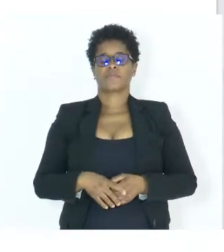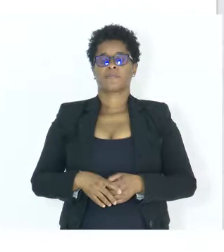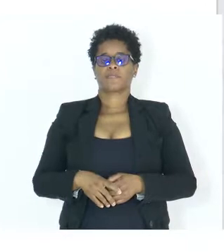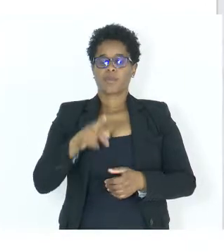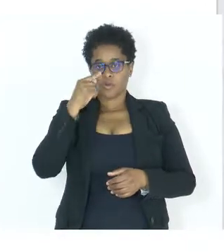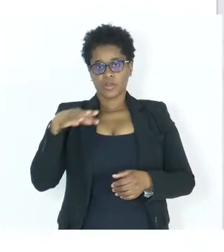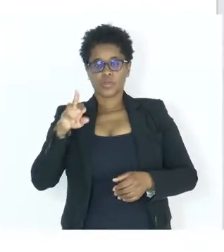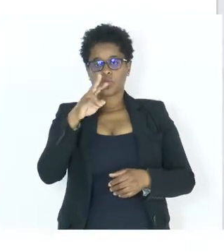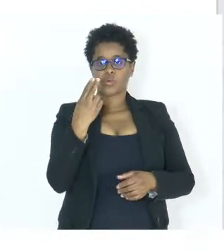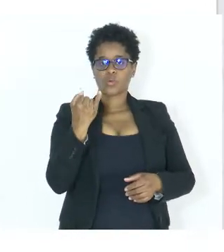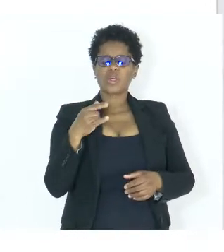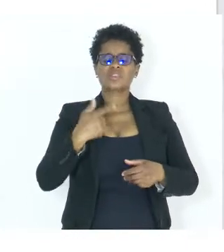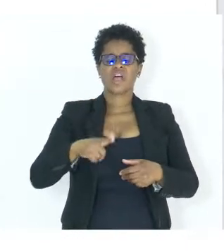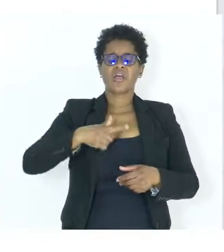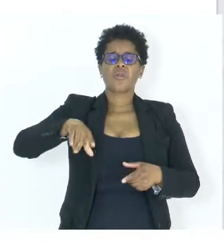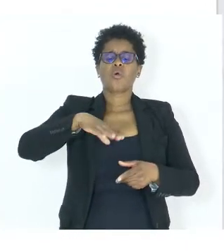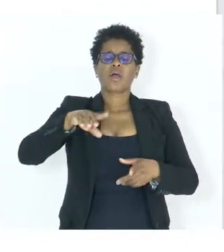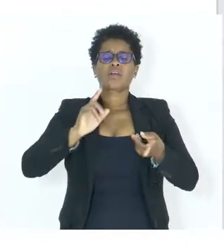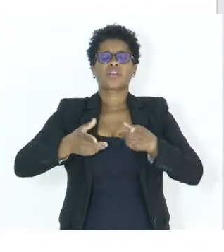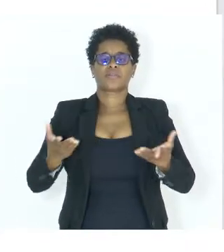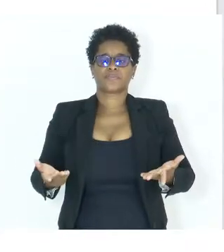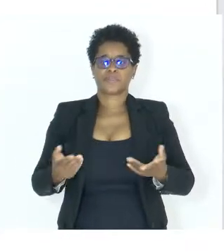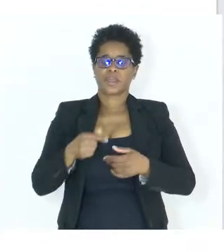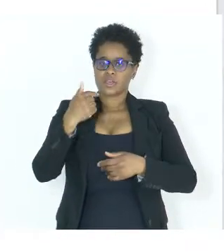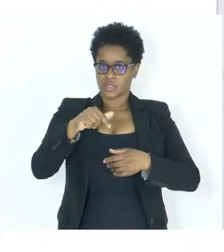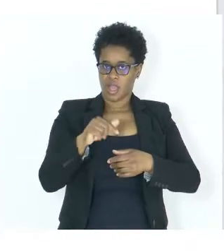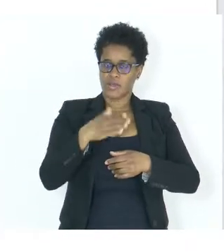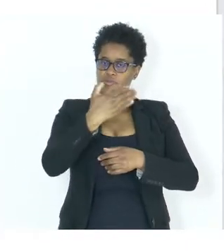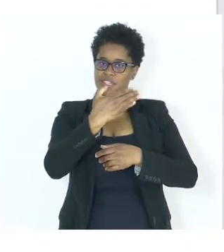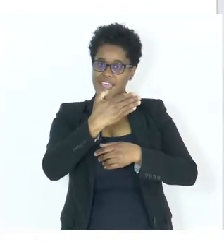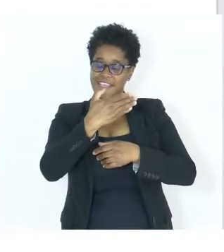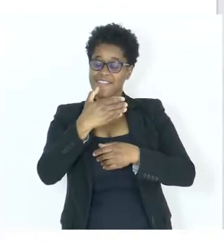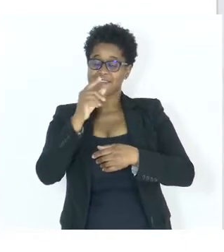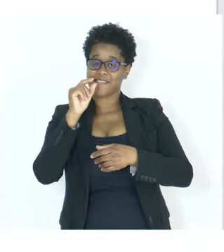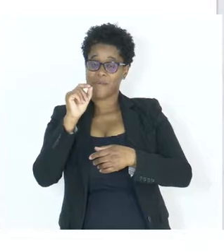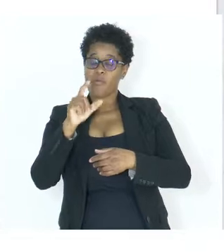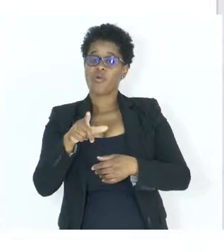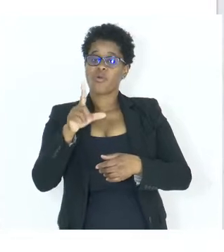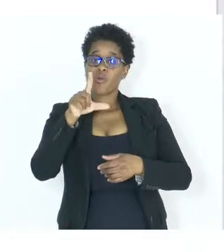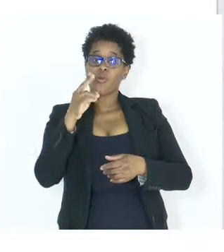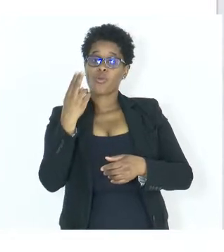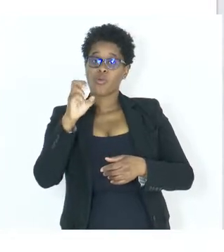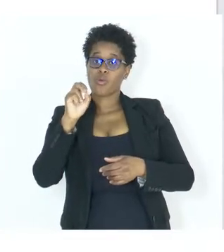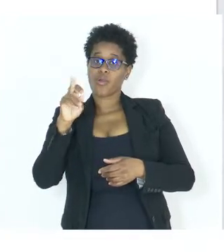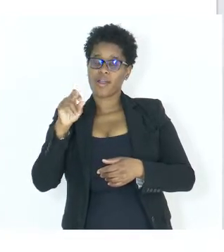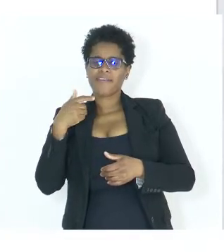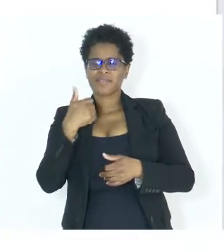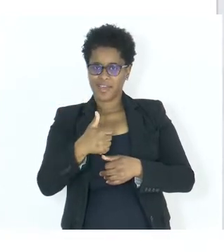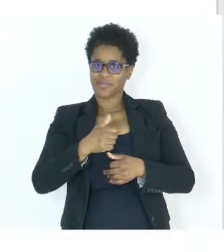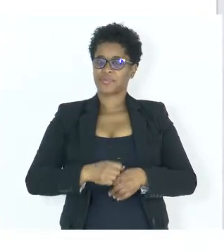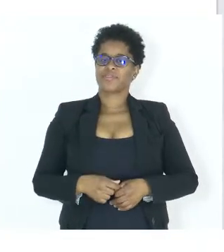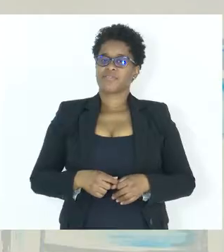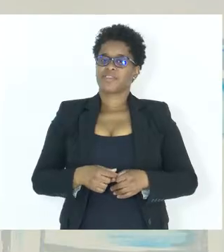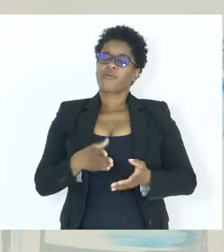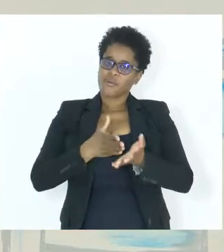Rui está em que lugar? Está no 7º lugar. Certíssimo.